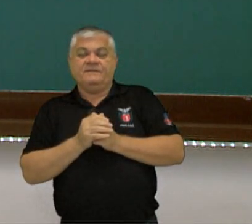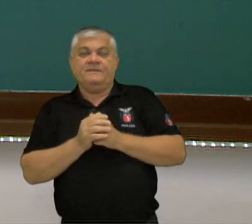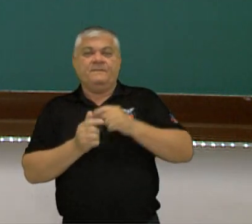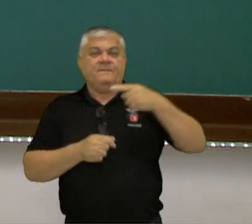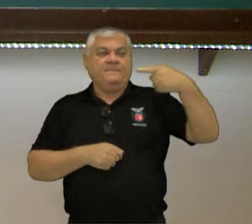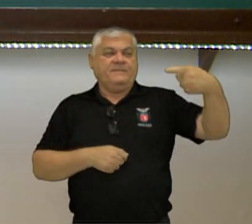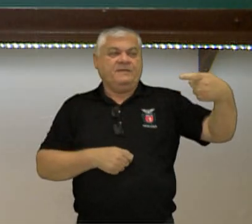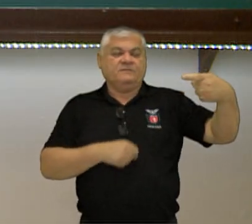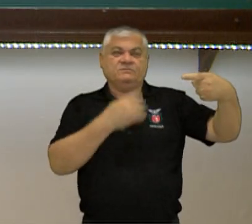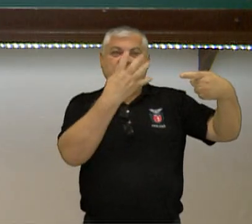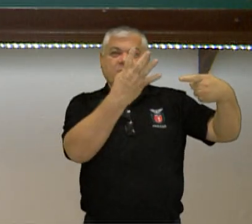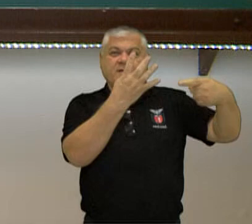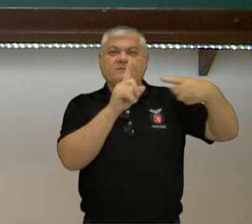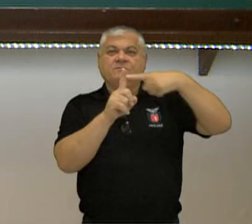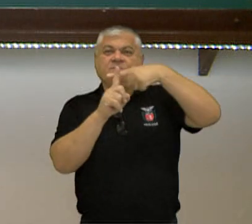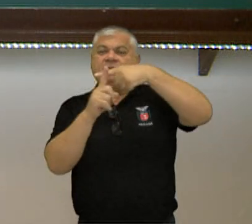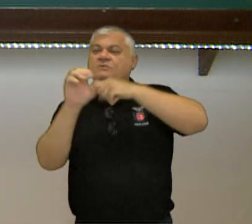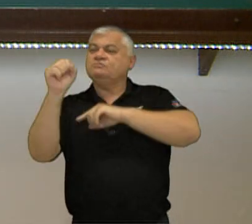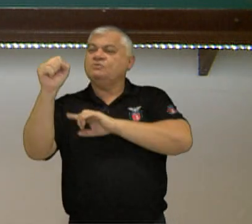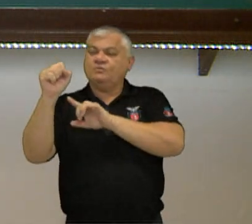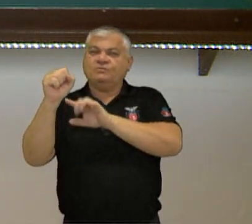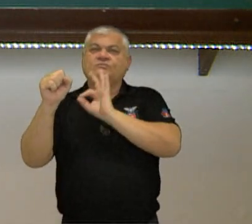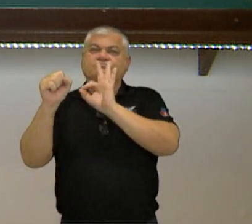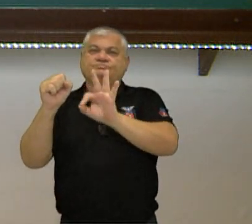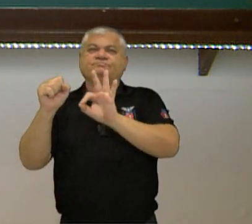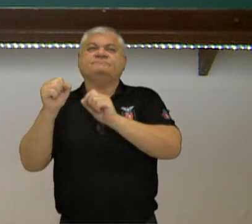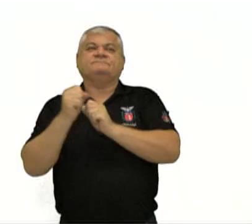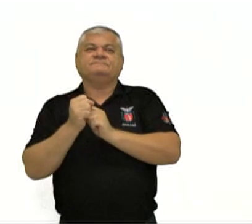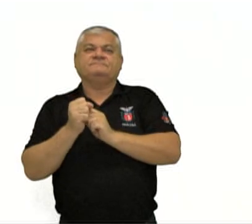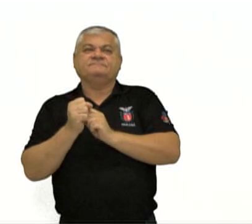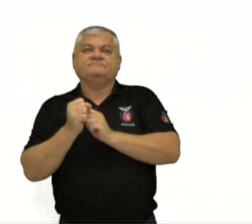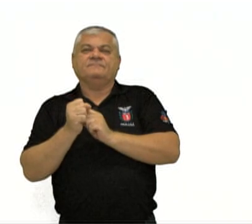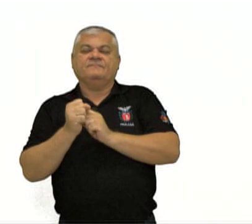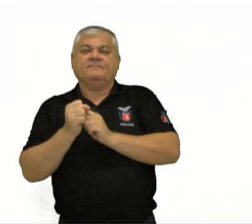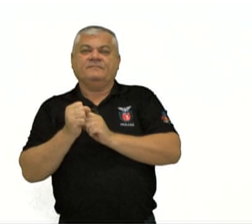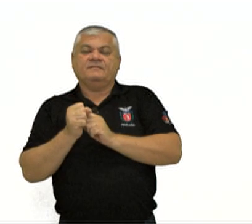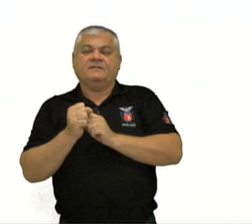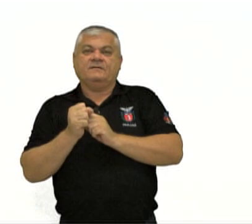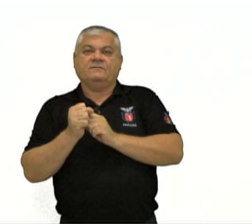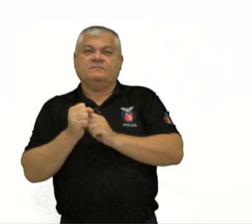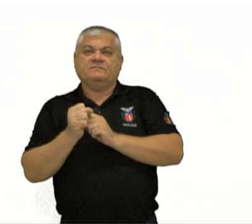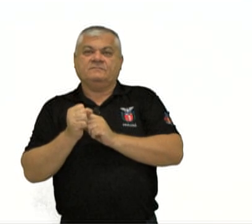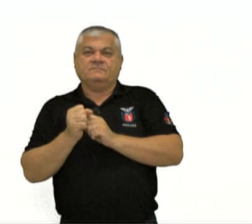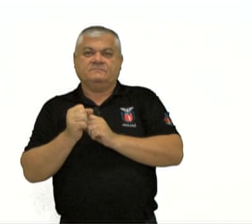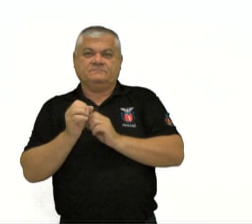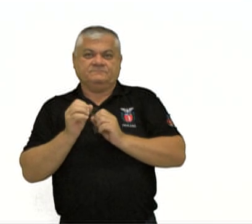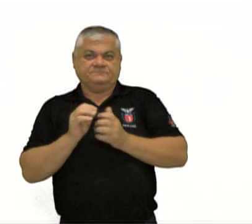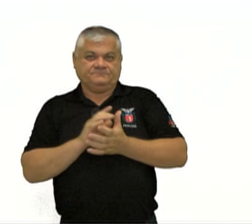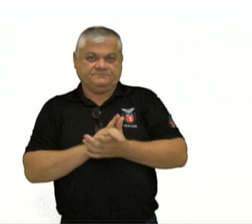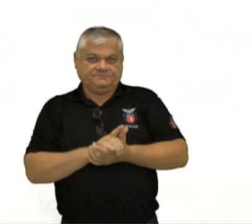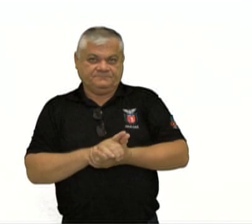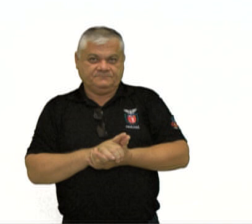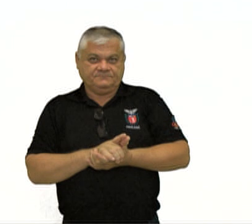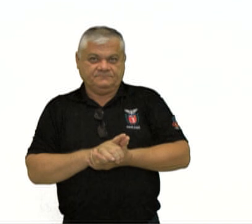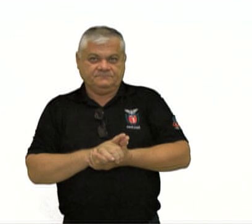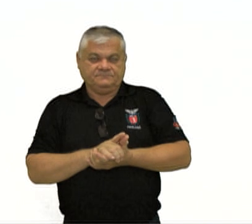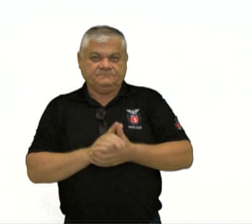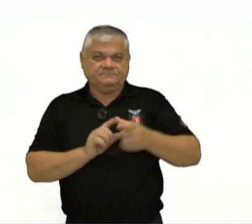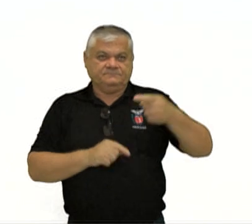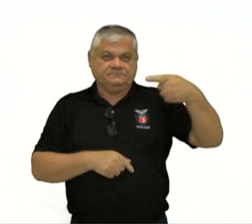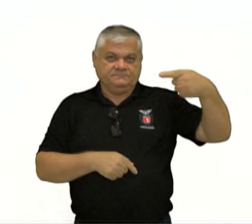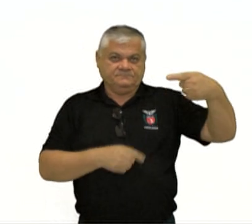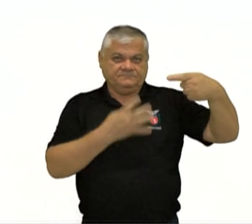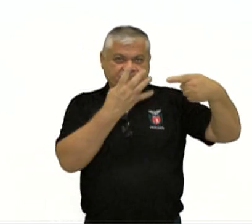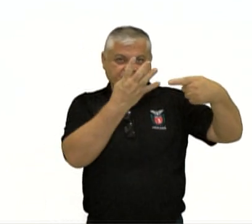sendo feita? O que significa o número 8, né? Então, lá no meio, eu não posso tirar o sinal da frente do número. Menos 4 com